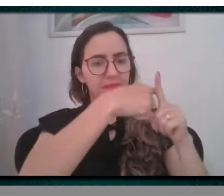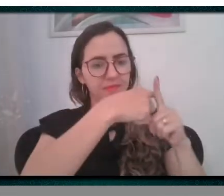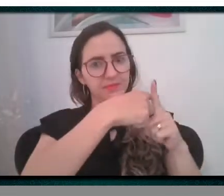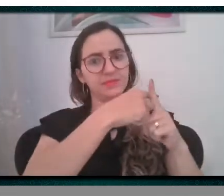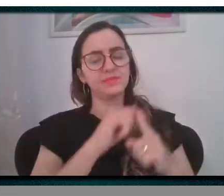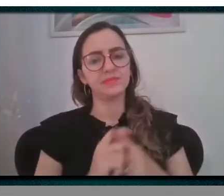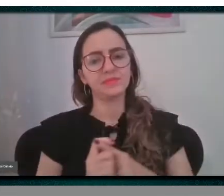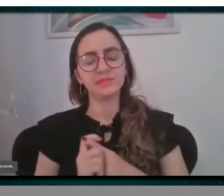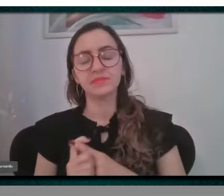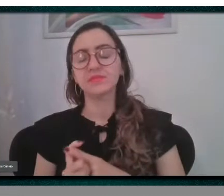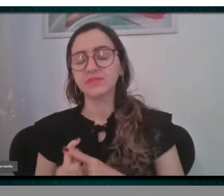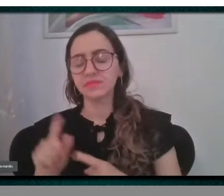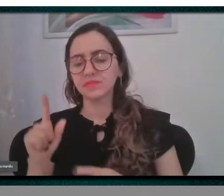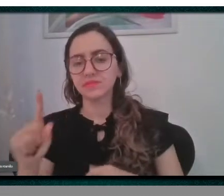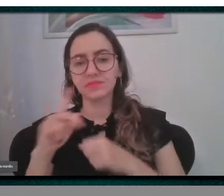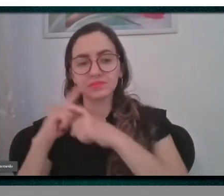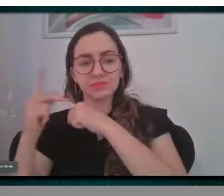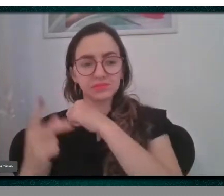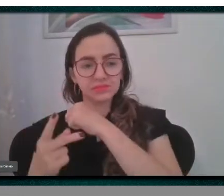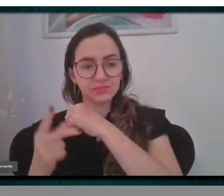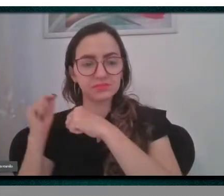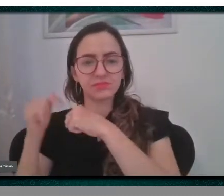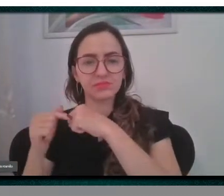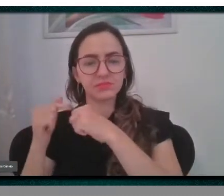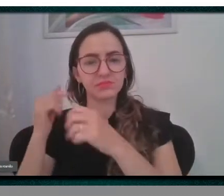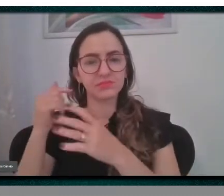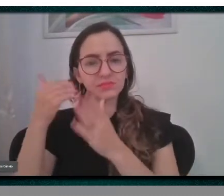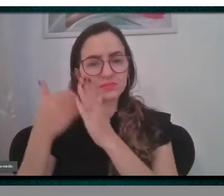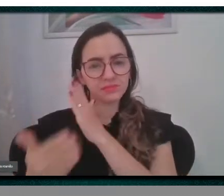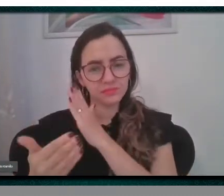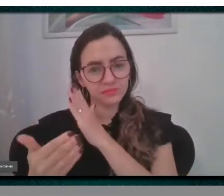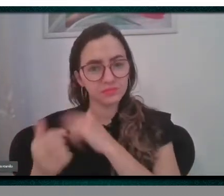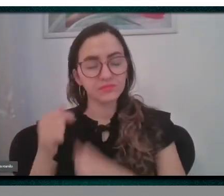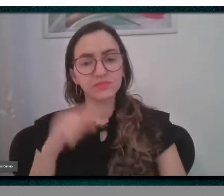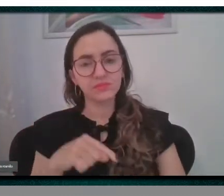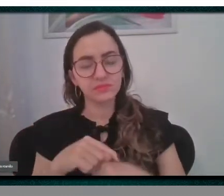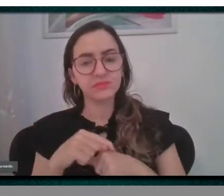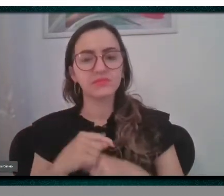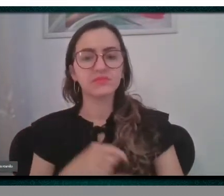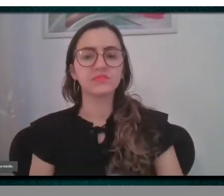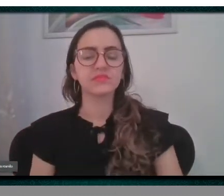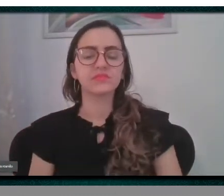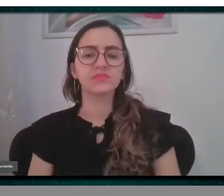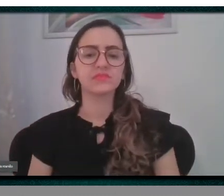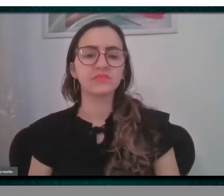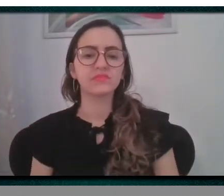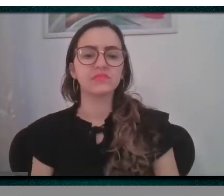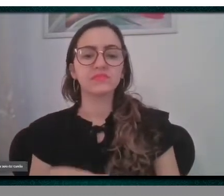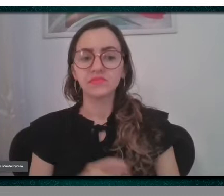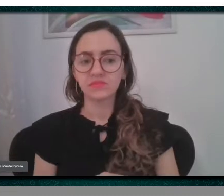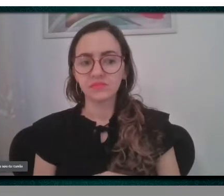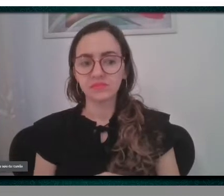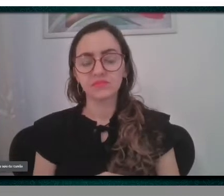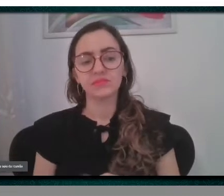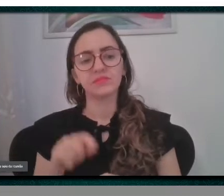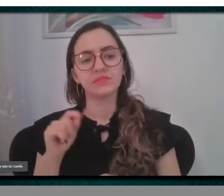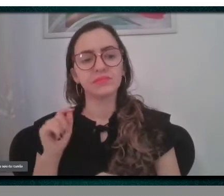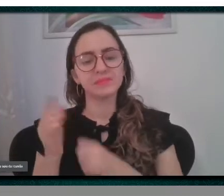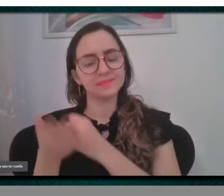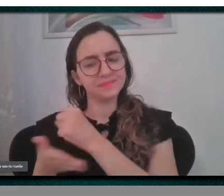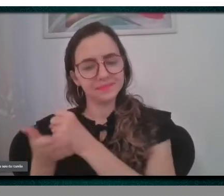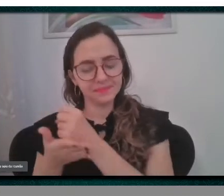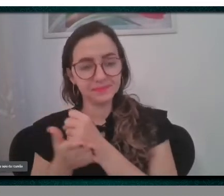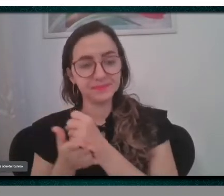perde prótons. Quando a gente fala de próton, basicamente, cara, a gente está falando de H+. Por que H+?